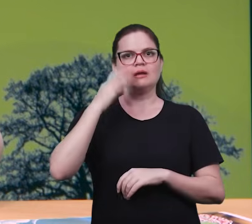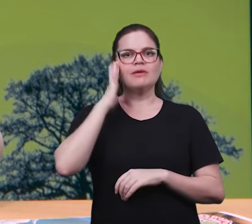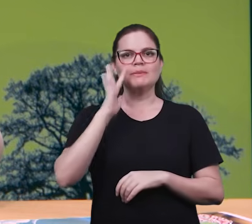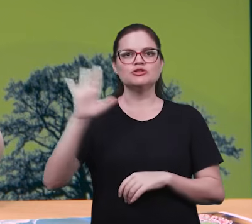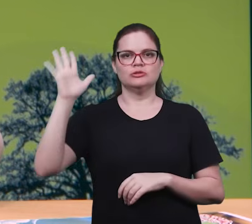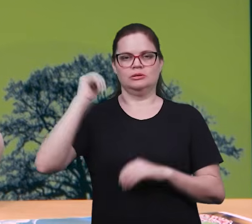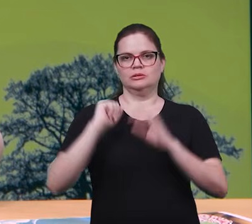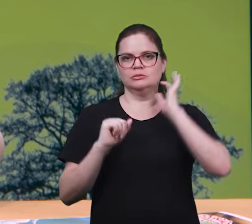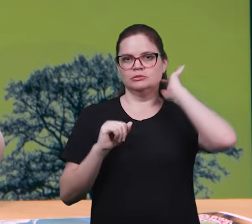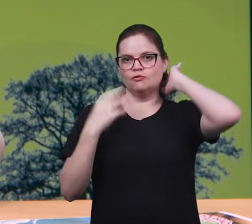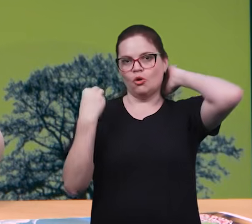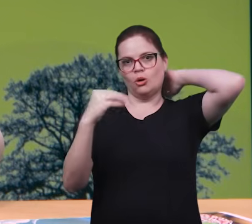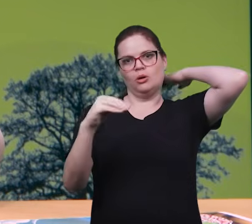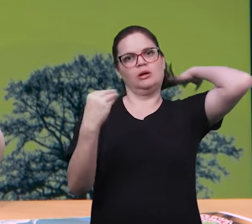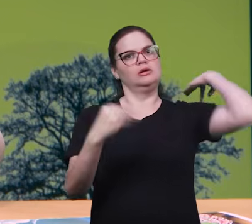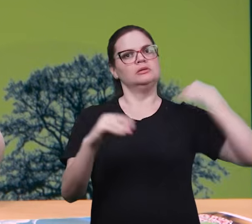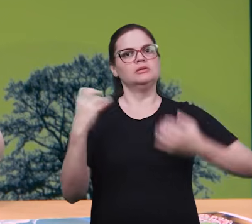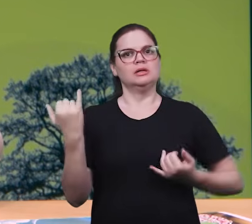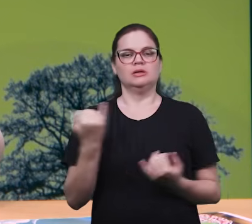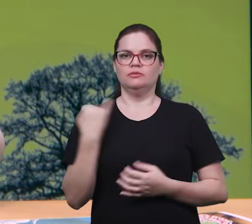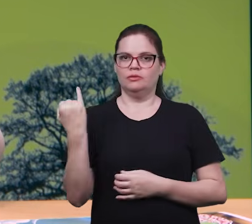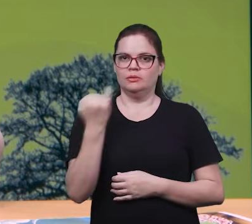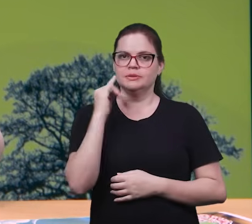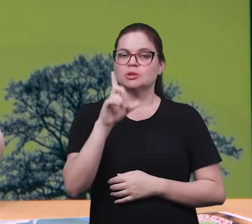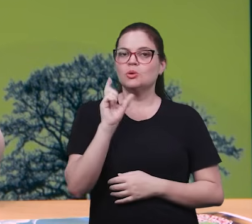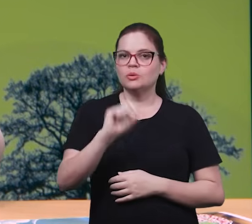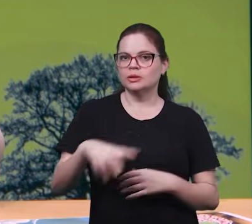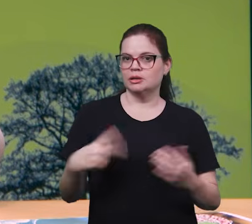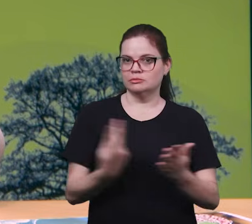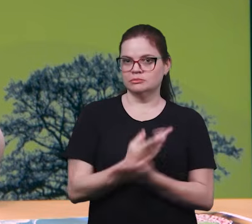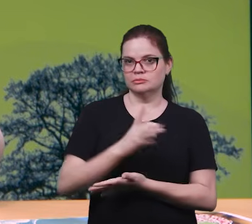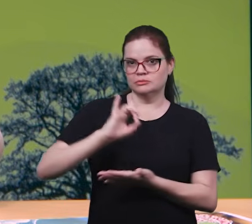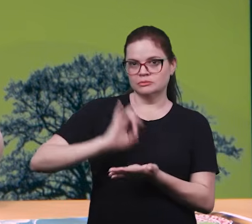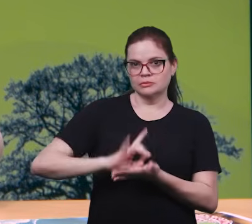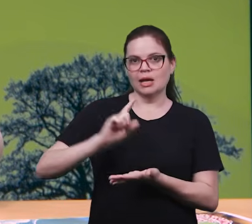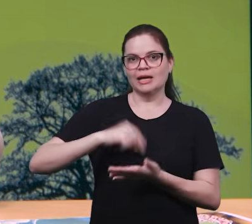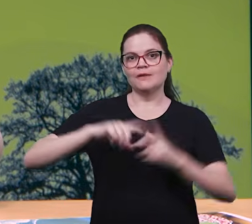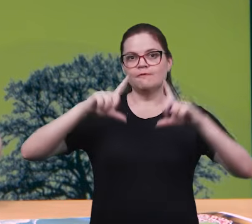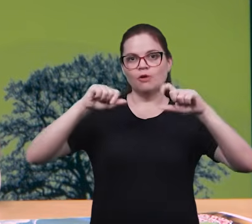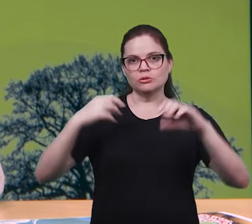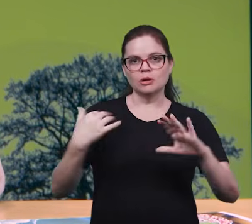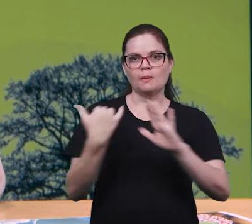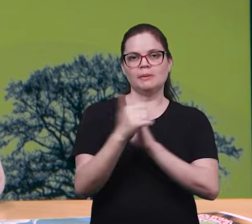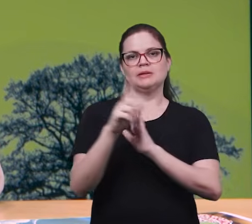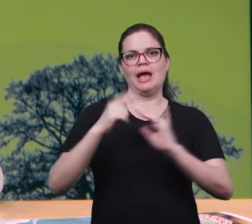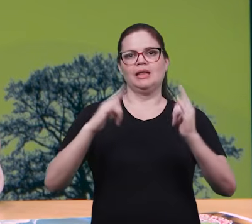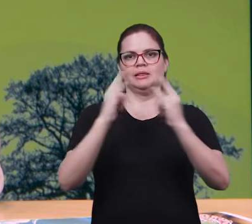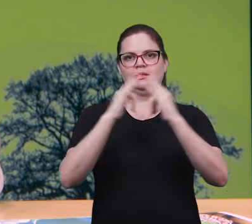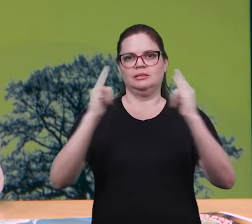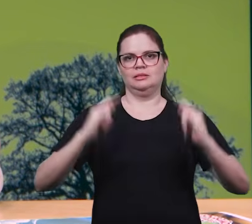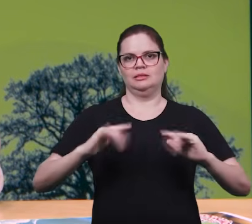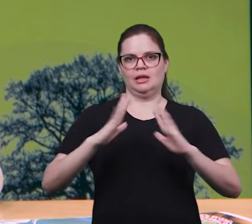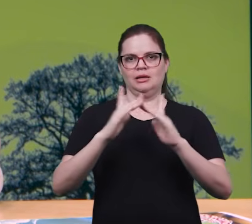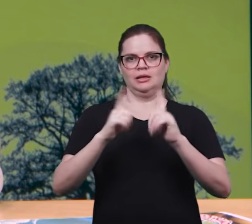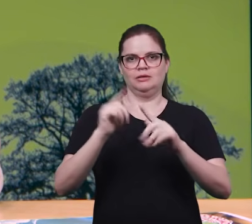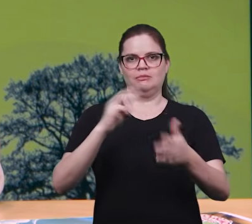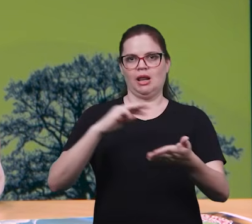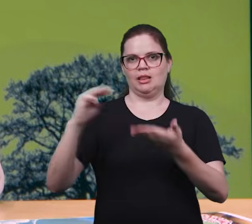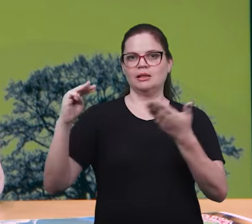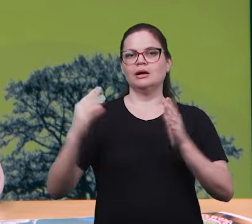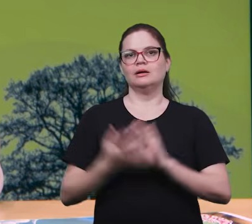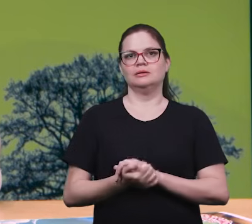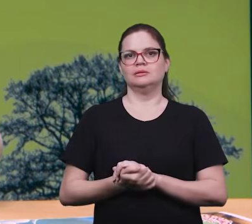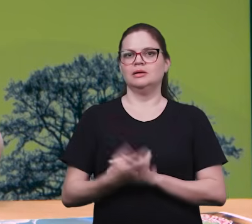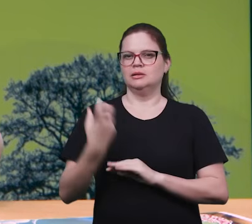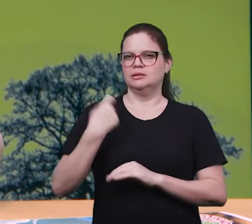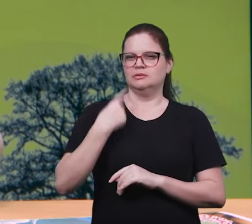que de fato são utilizadas fotos são os tempos. Se vocês observarem as revistinhas de algum tempo para cá, não vou